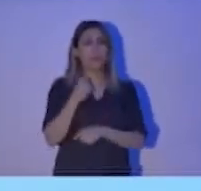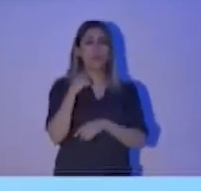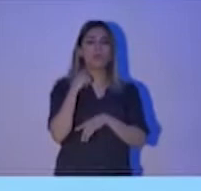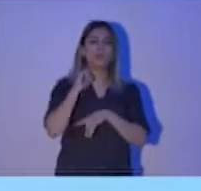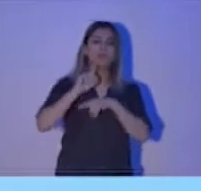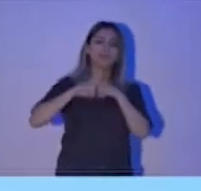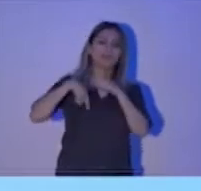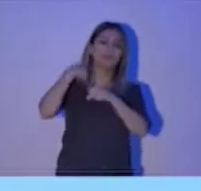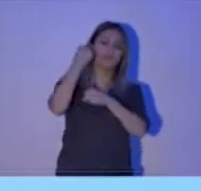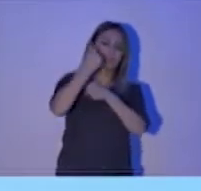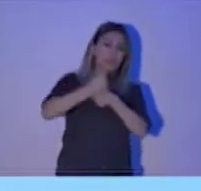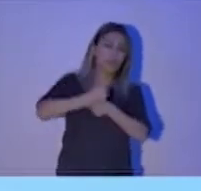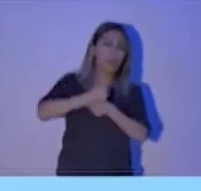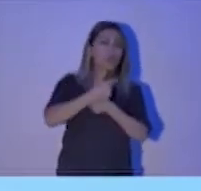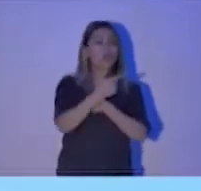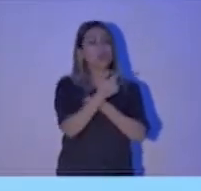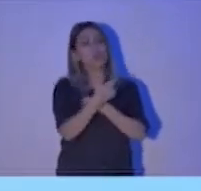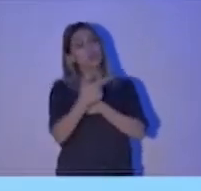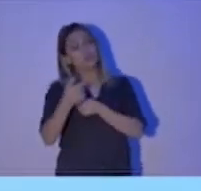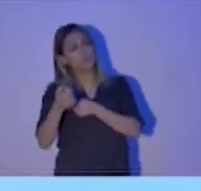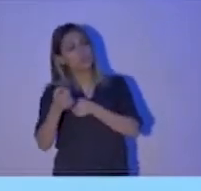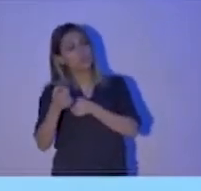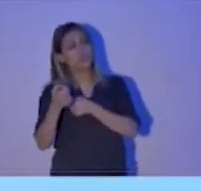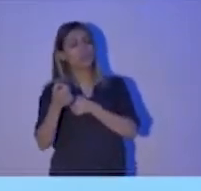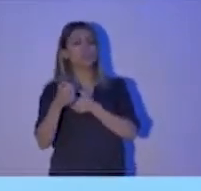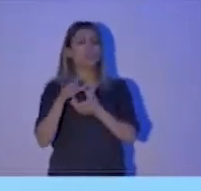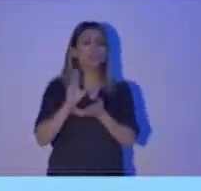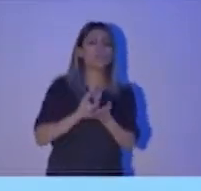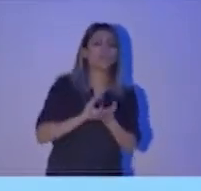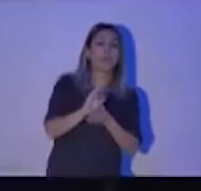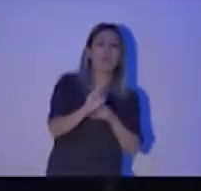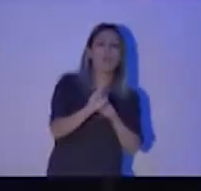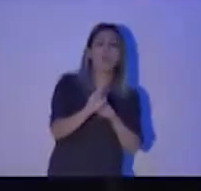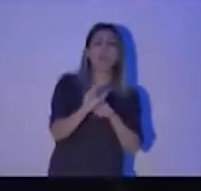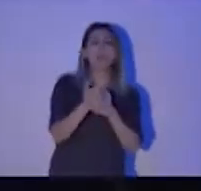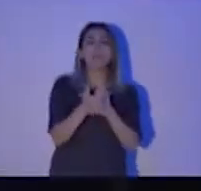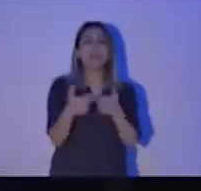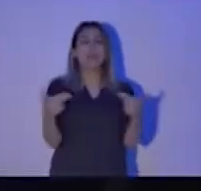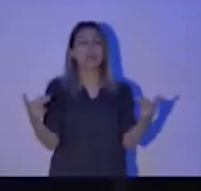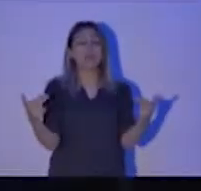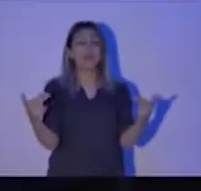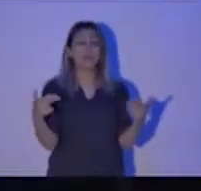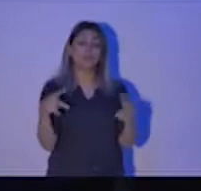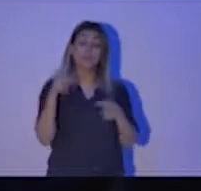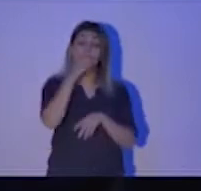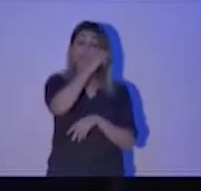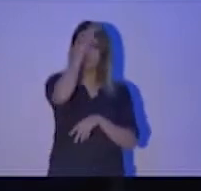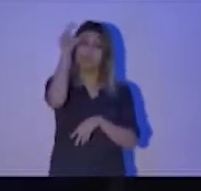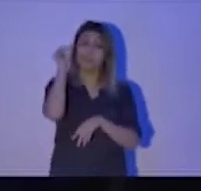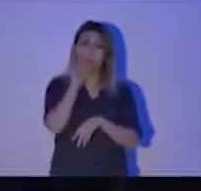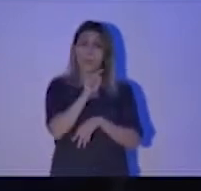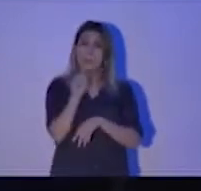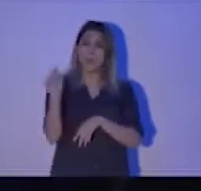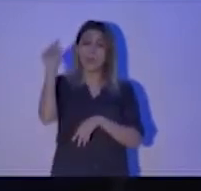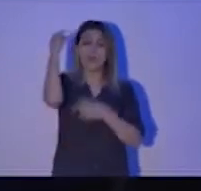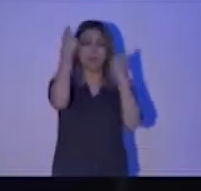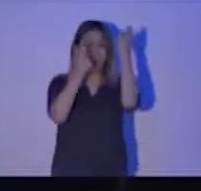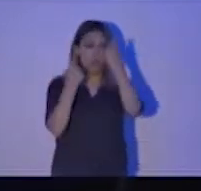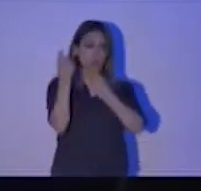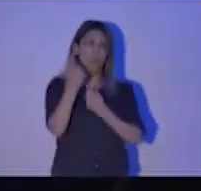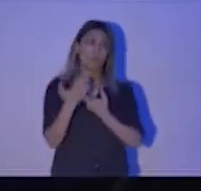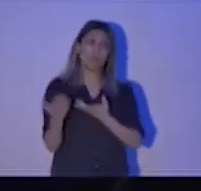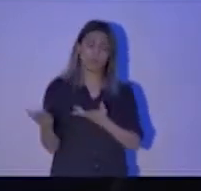2020. Né? Então, como que você está vendo essa tramitação desse processo? Desculpa, Camila, mas tem. Coincidentemente, esta semana,